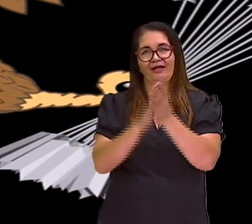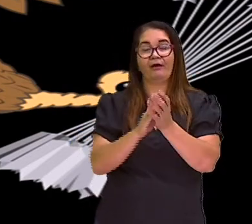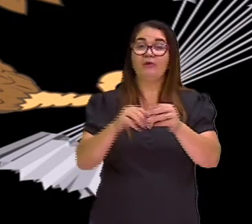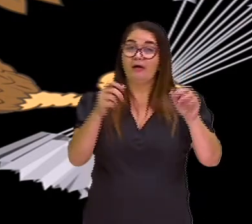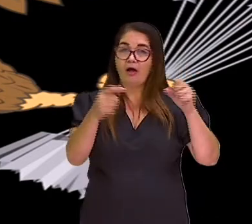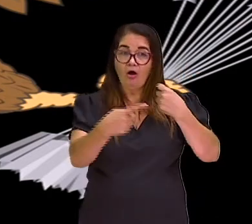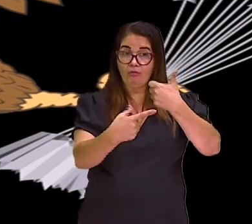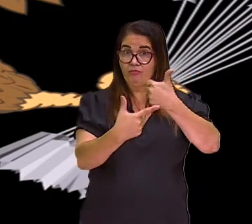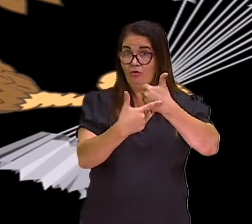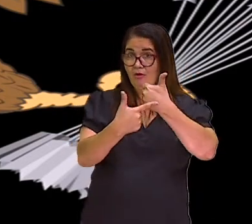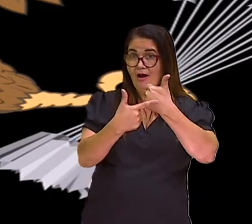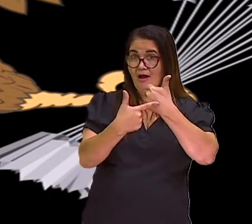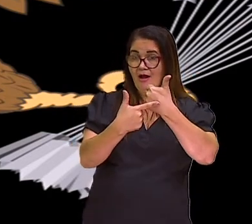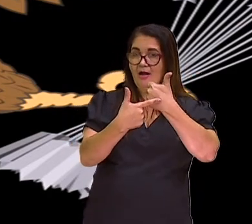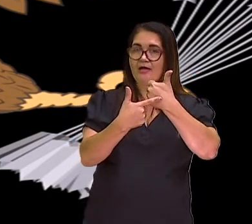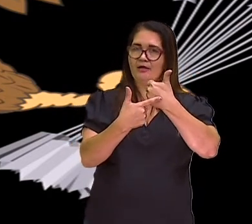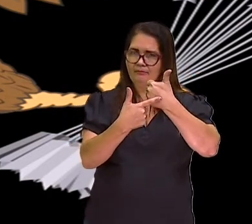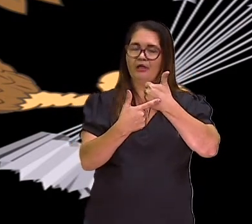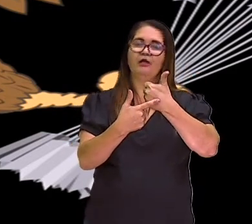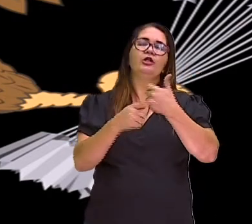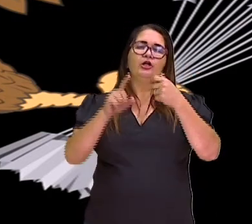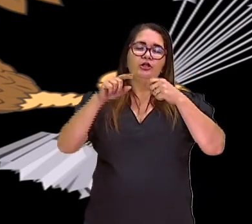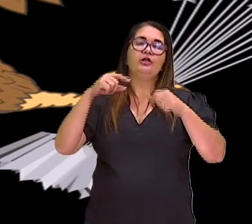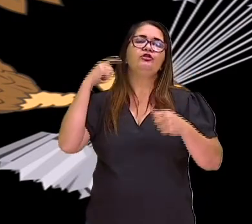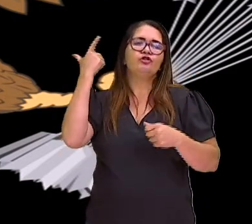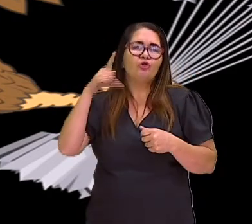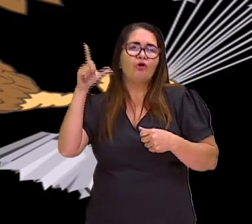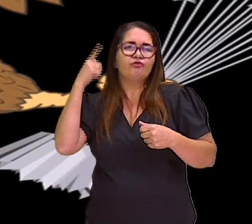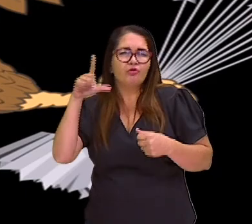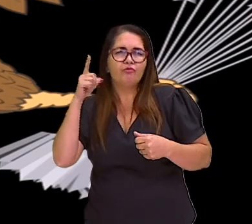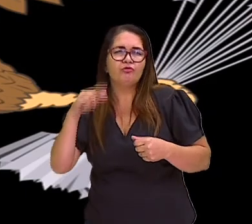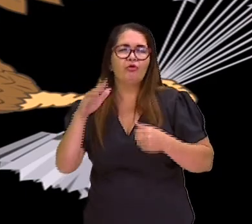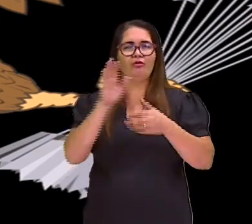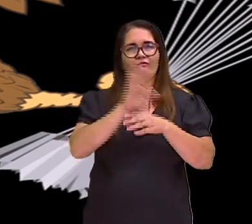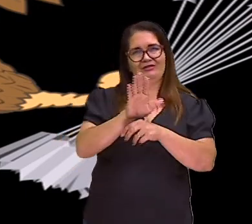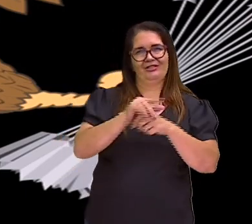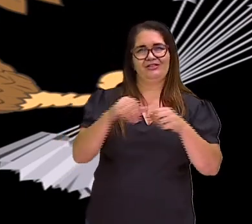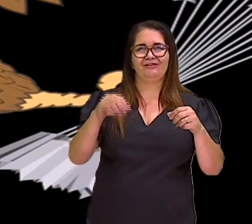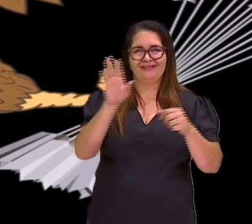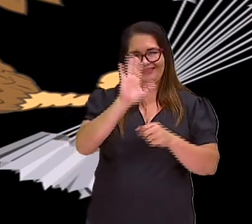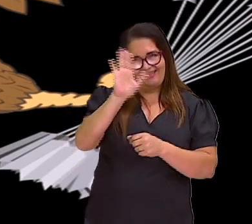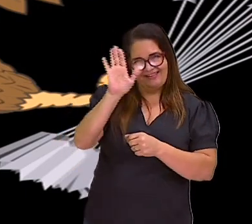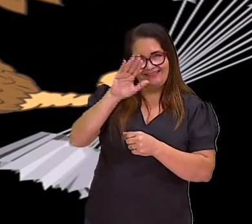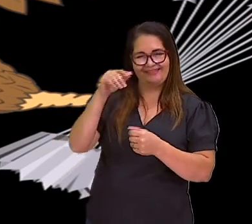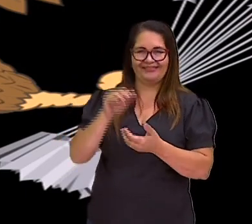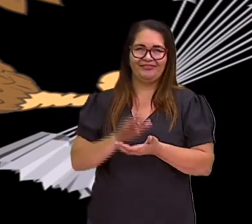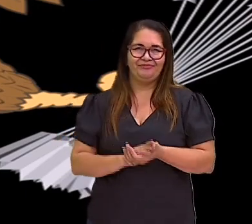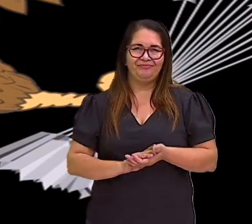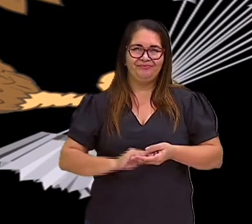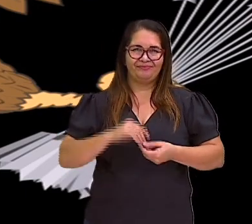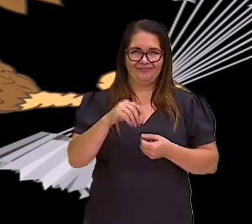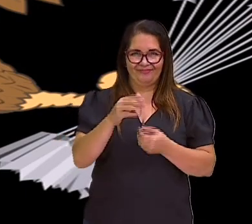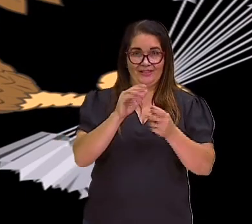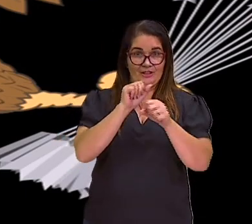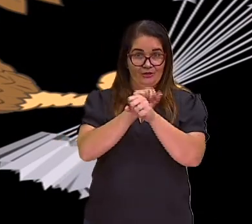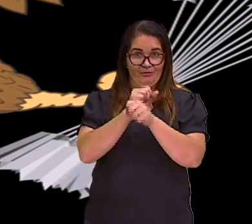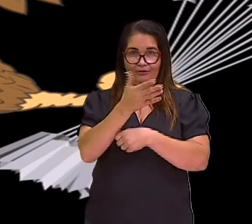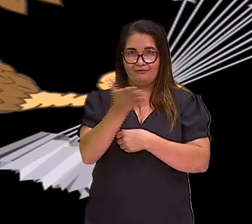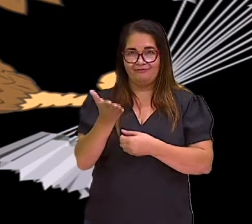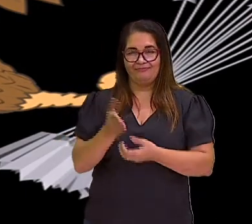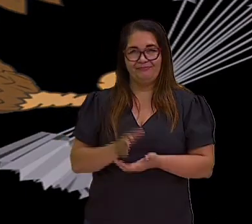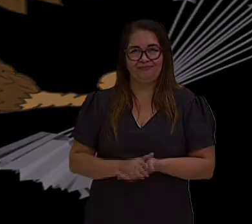seu like, reveja essa aula e vamos aprender mais. Até a próxima, aguardo vocês!